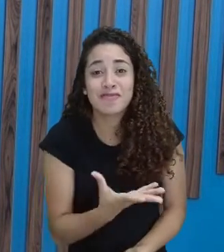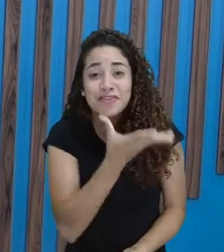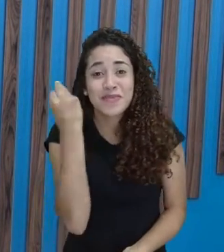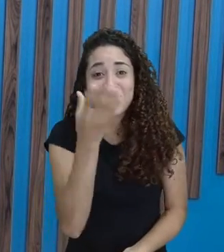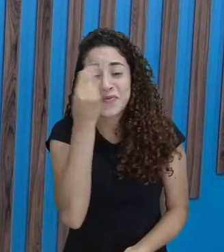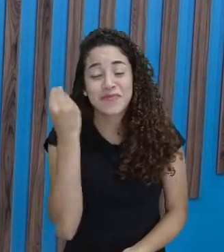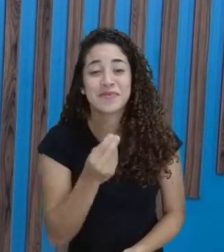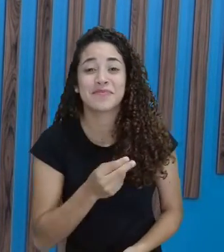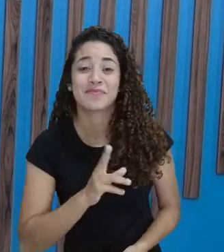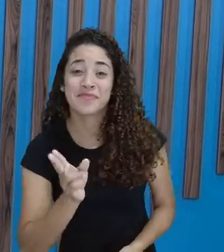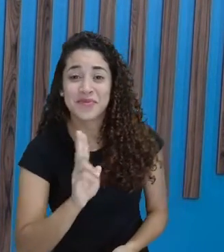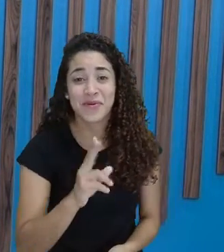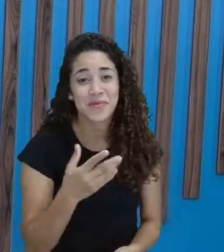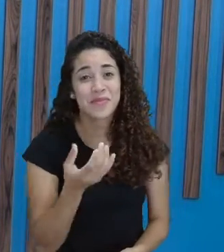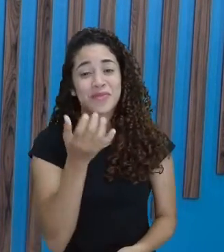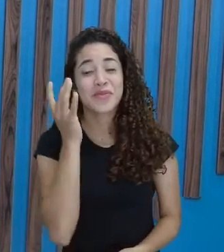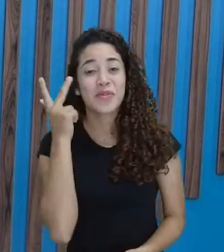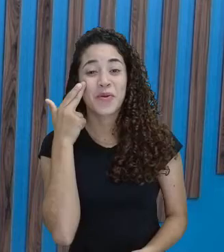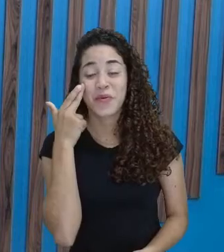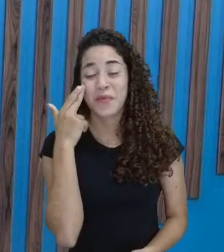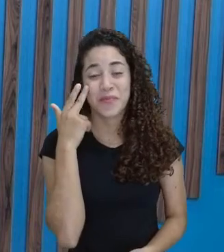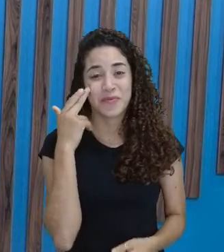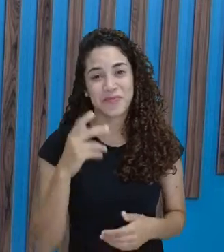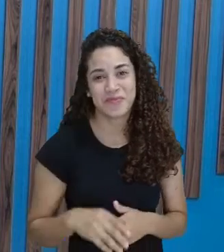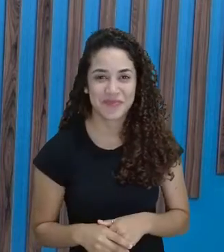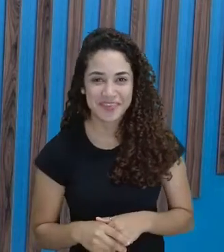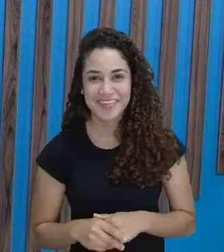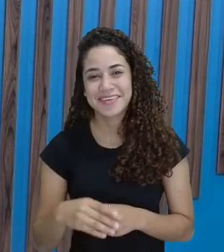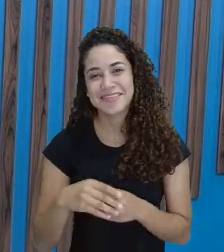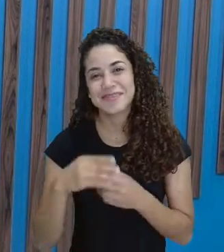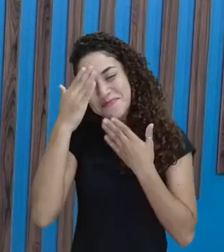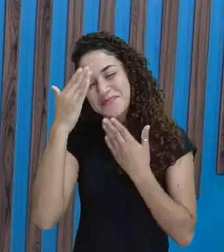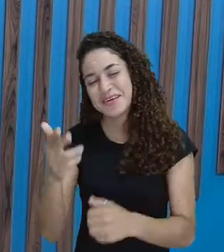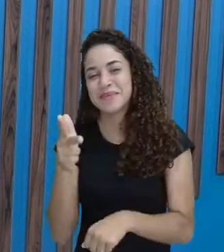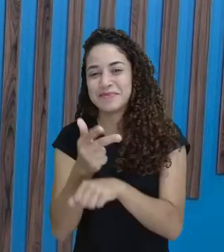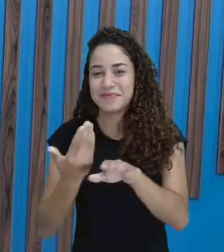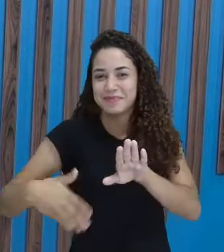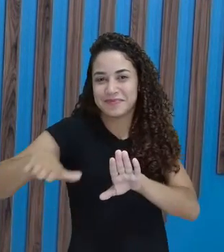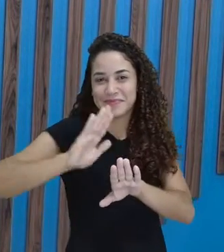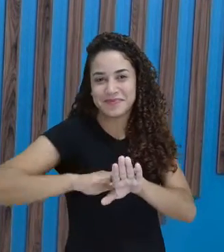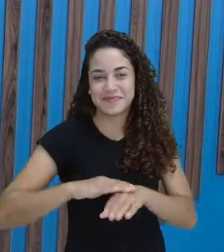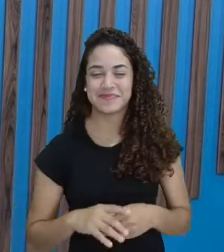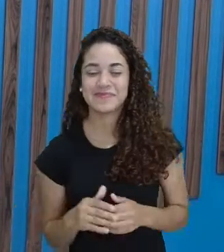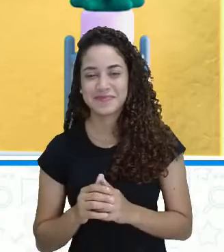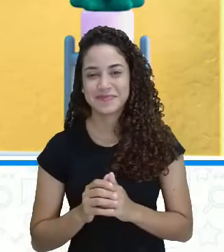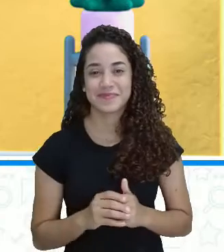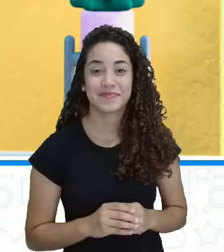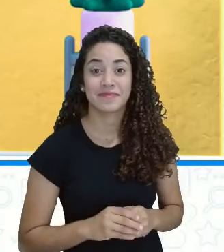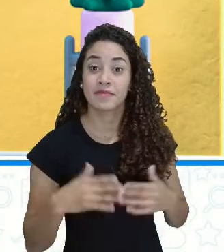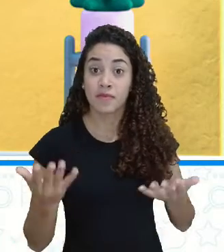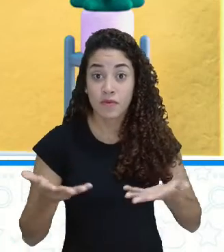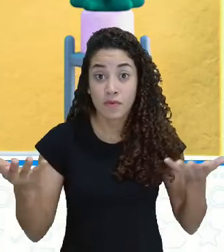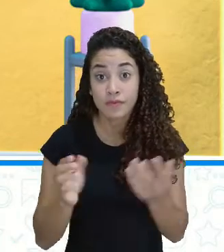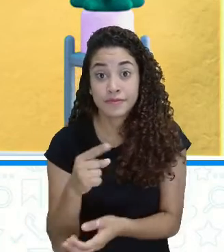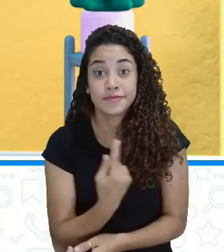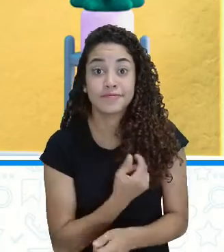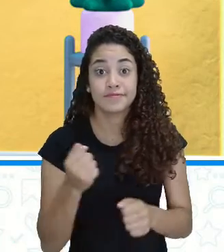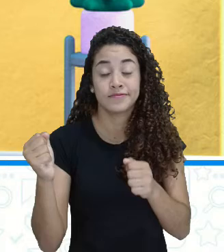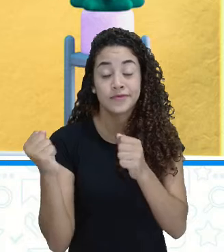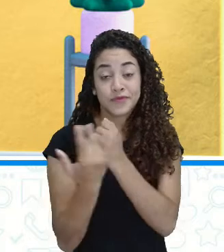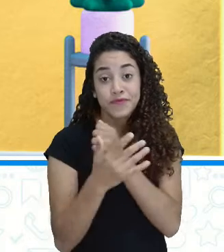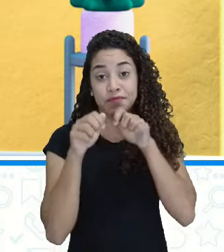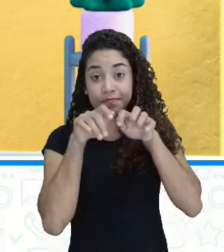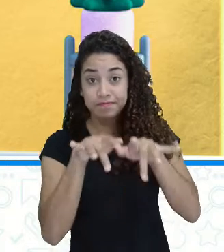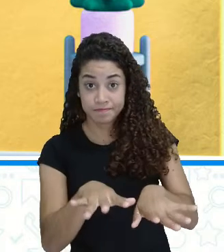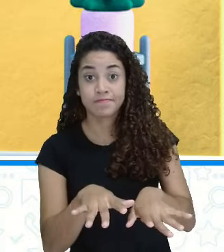isso? Obrigada, produção, por ter ajudado aí, tá certo? Aí, como estamos vivendo a